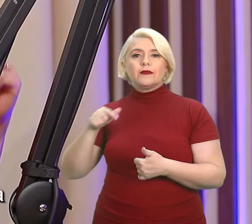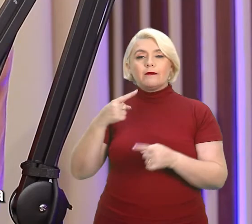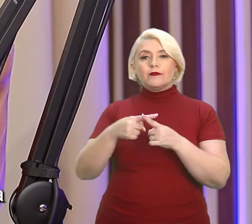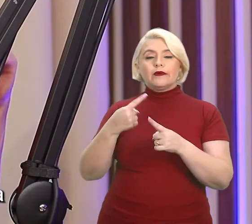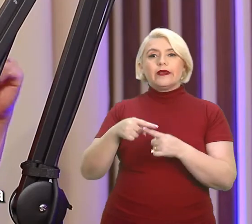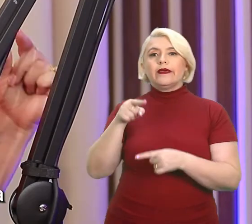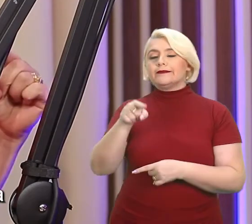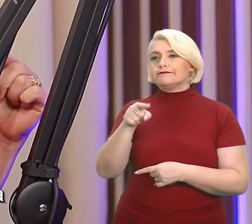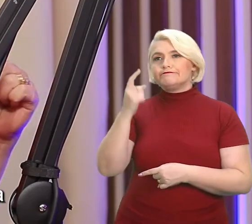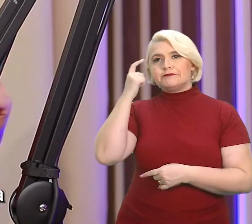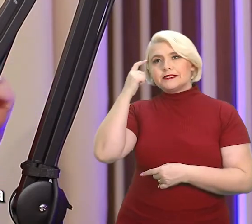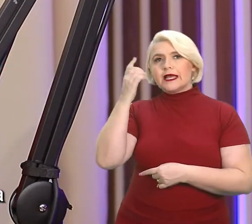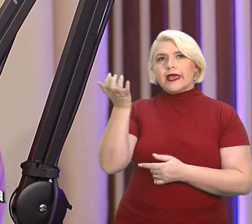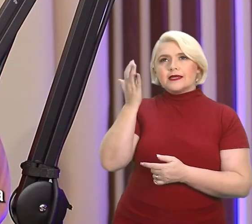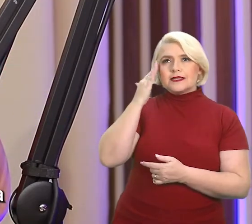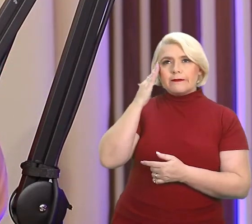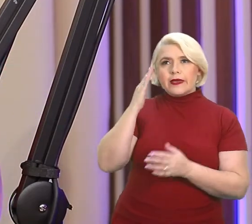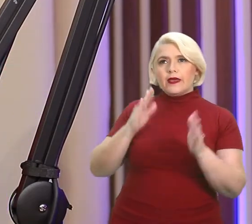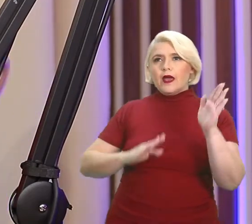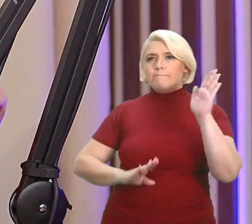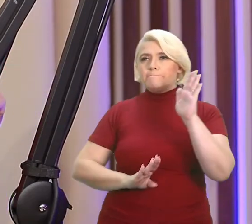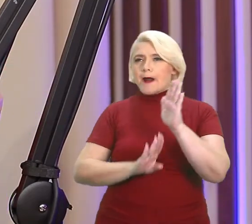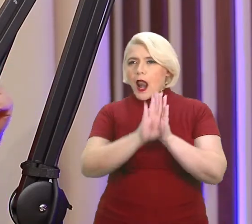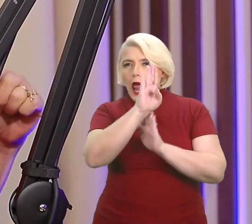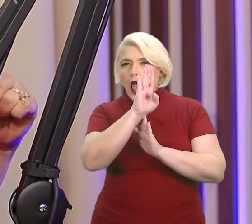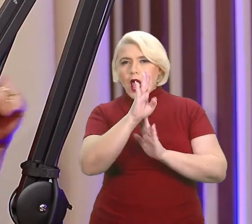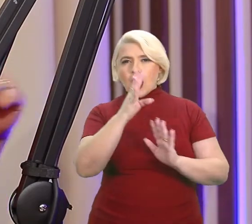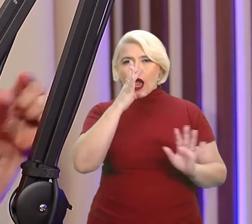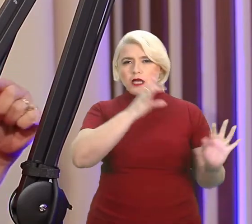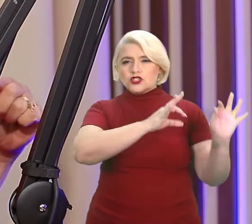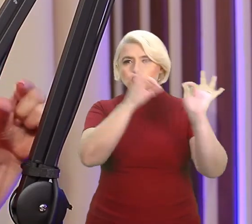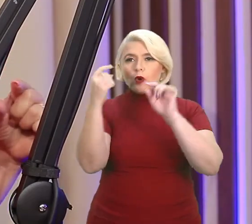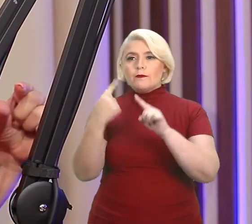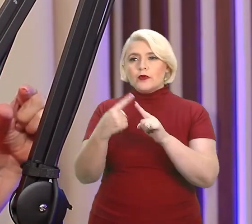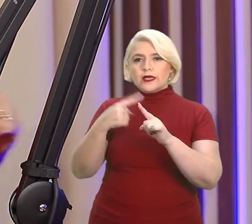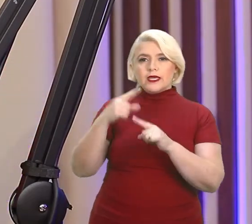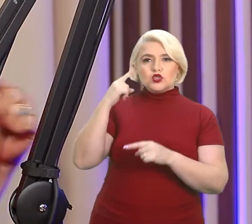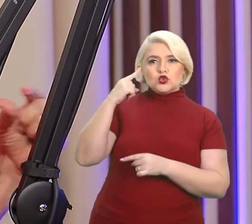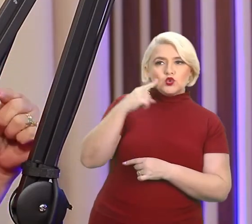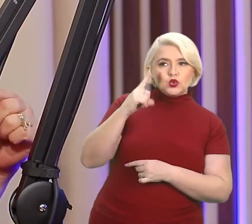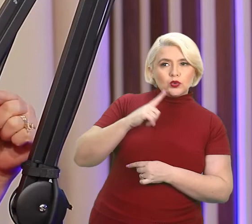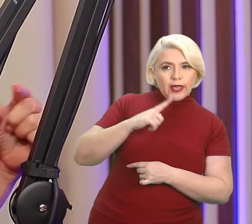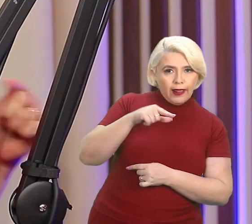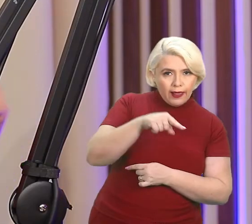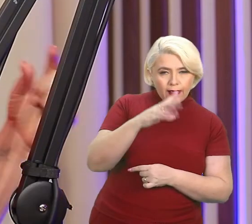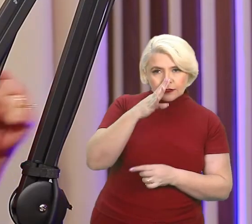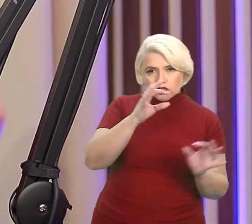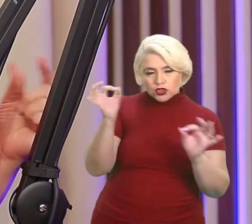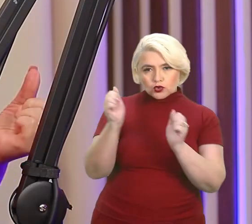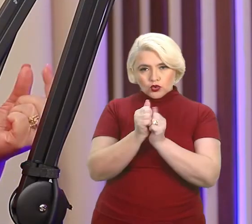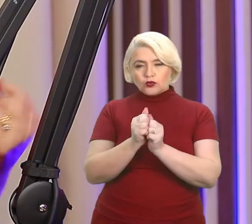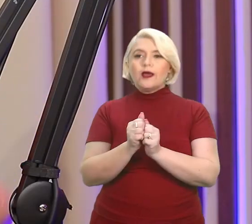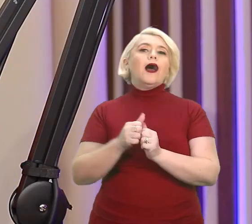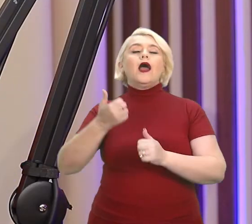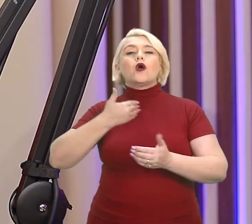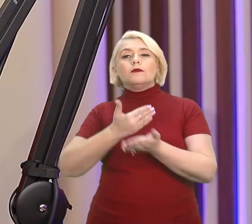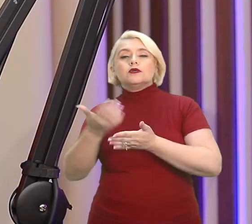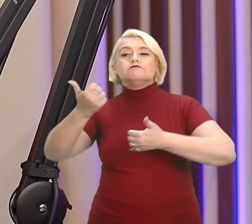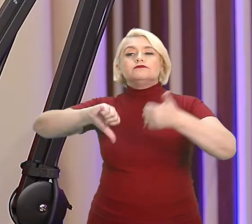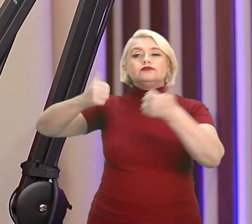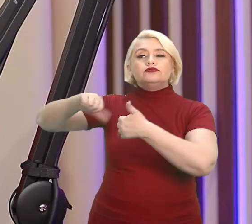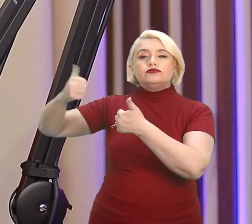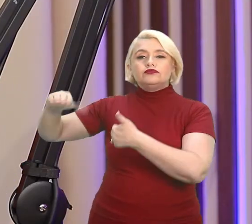Porque eles queriam saber se aquela alta visualização era porque tinha mais surdos ou não, né? Então eles começaram a avaliar